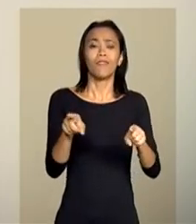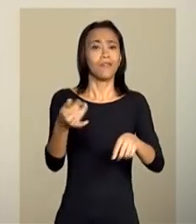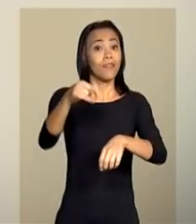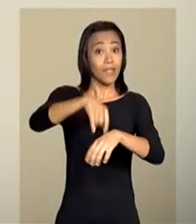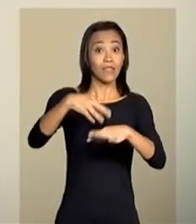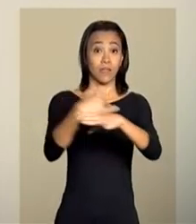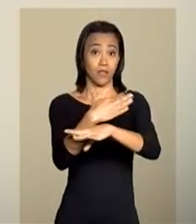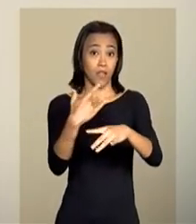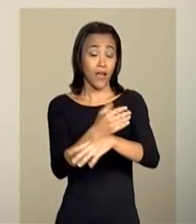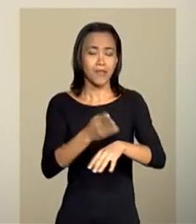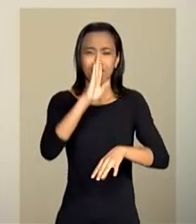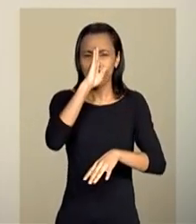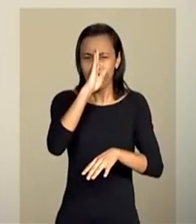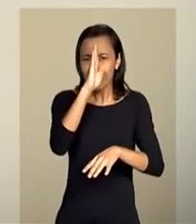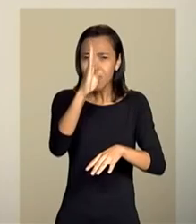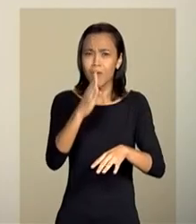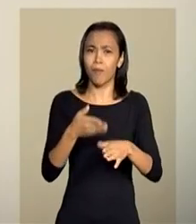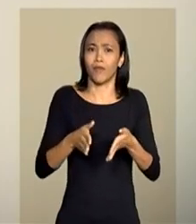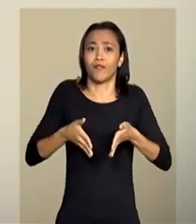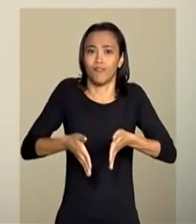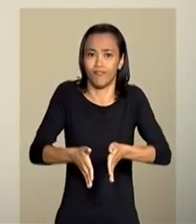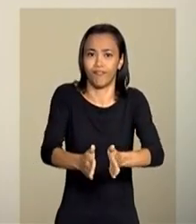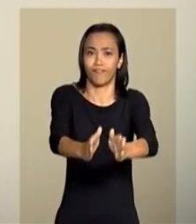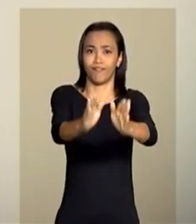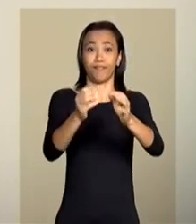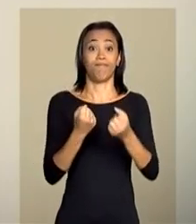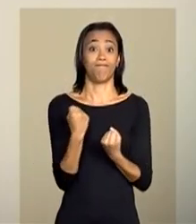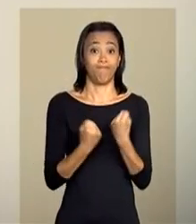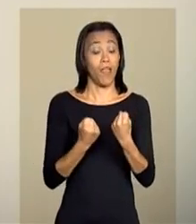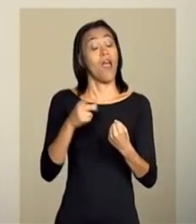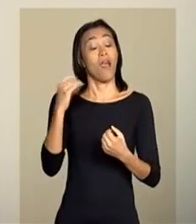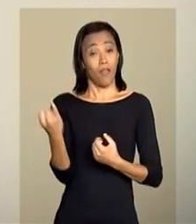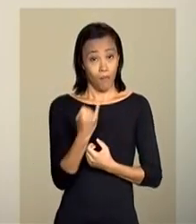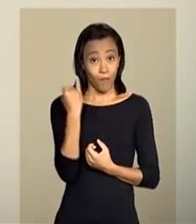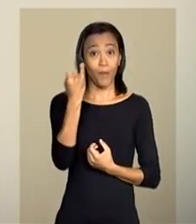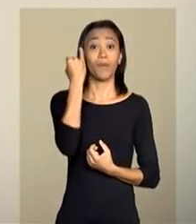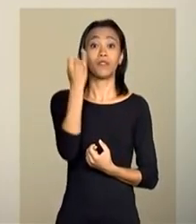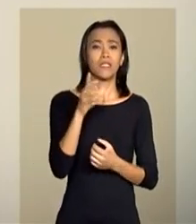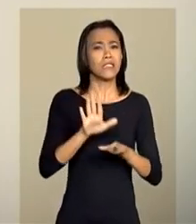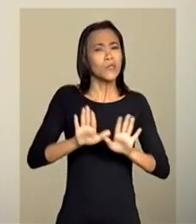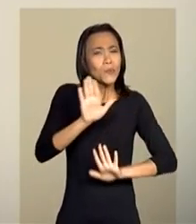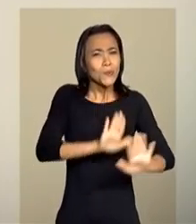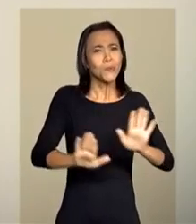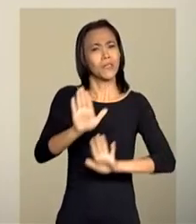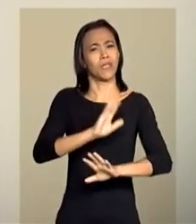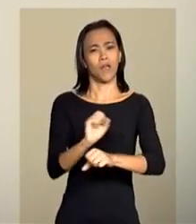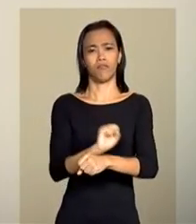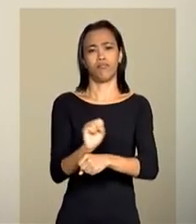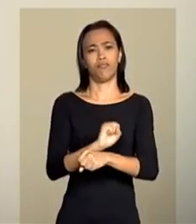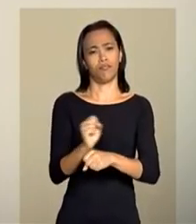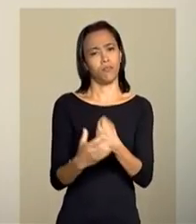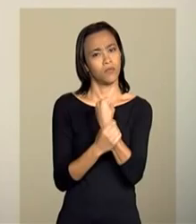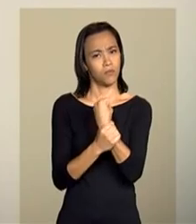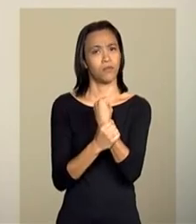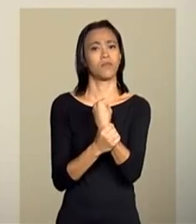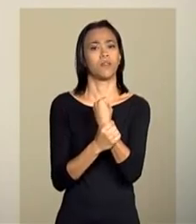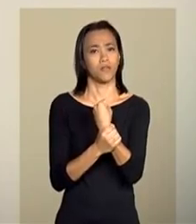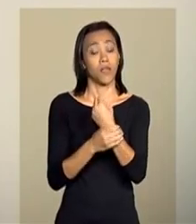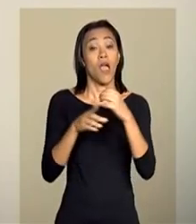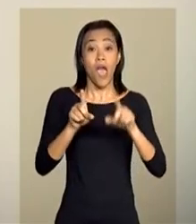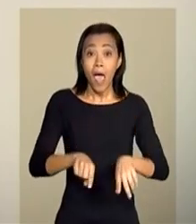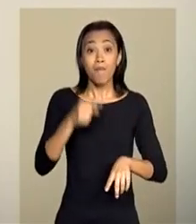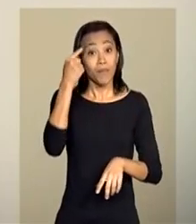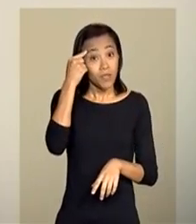cidades e principalmente nas estradas é muito importante que tenham cuidado e dirijam com segurança foi